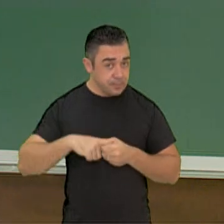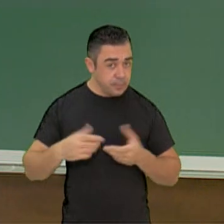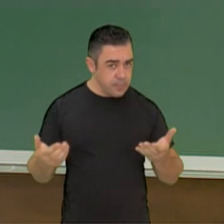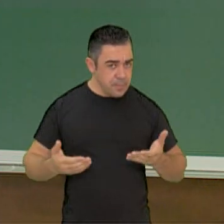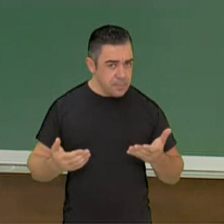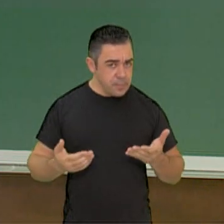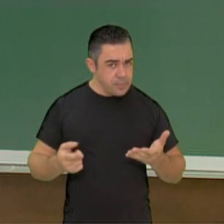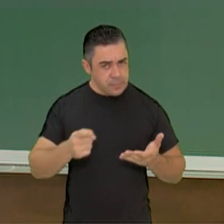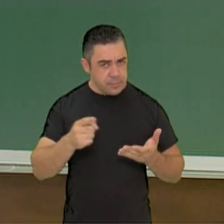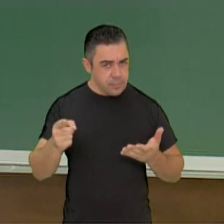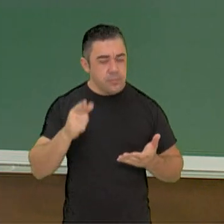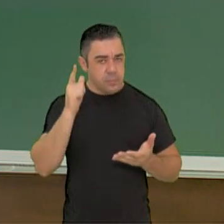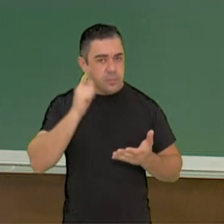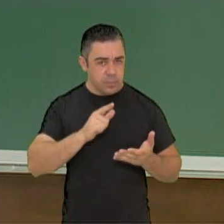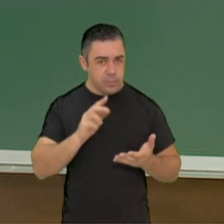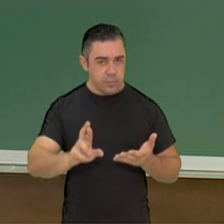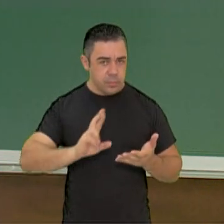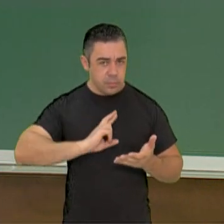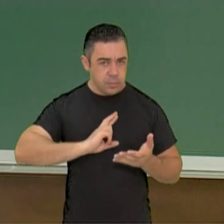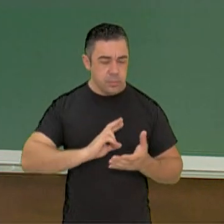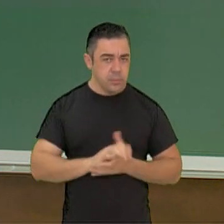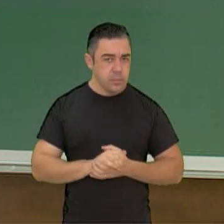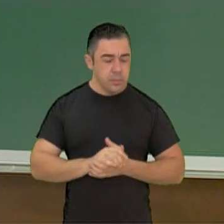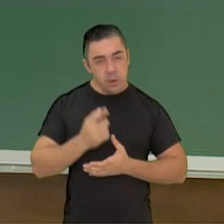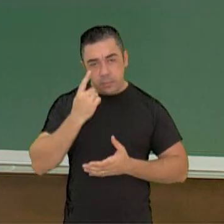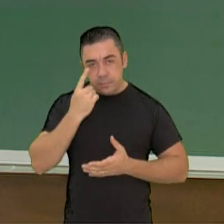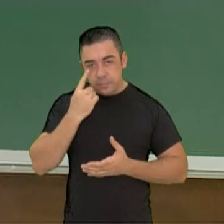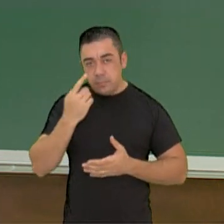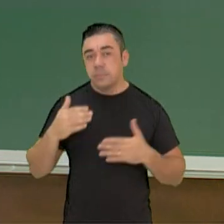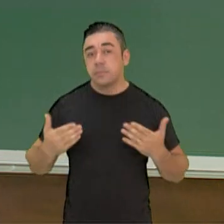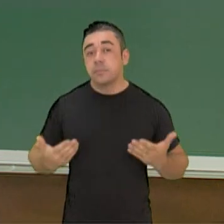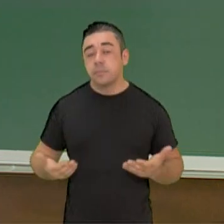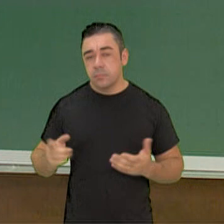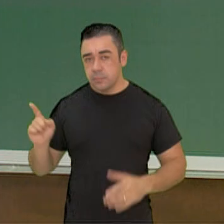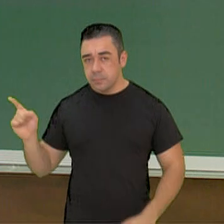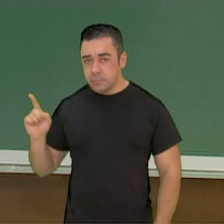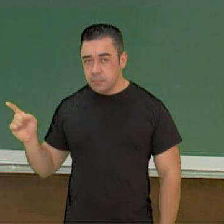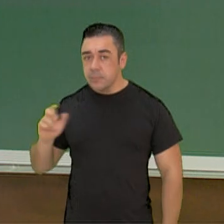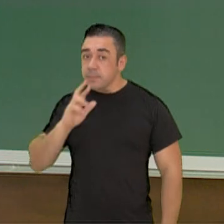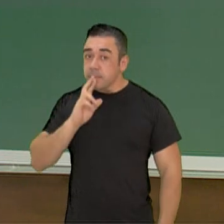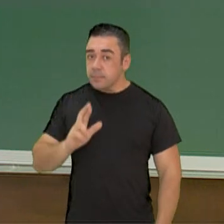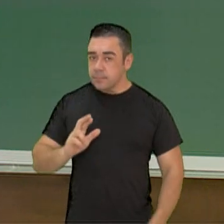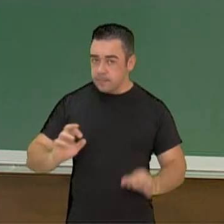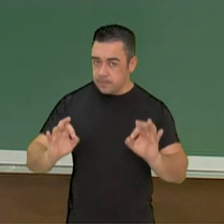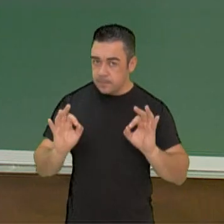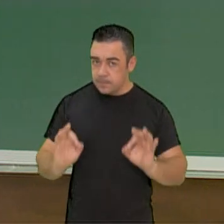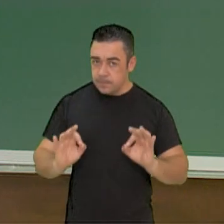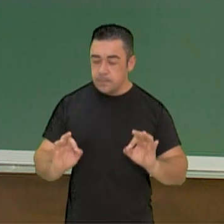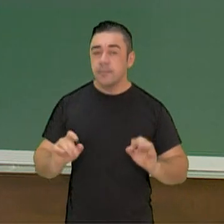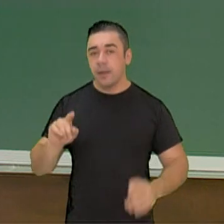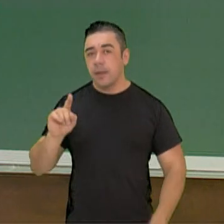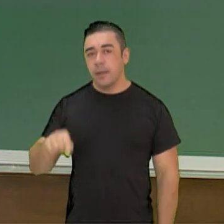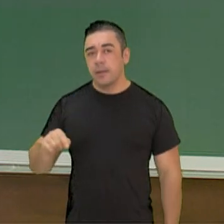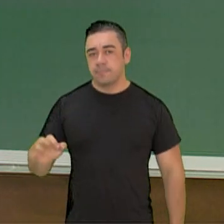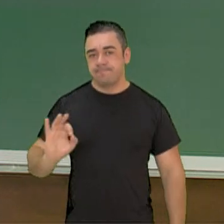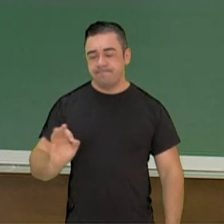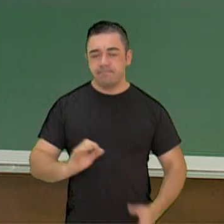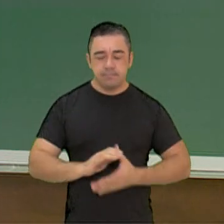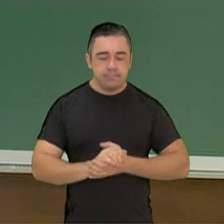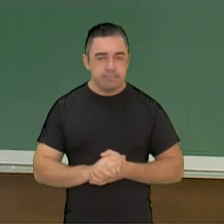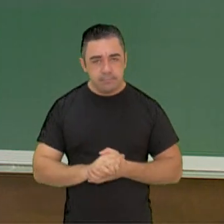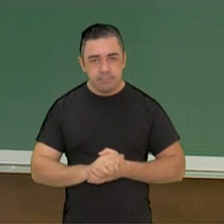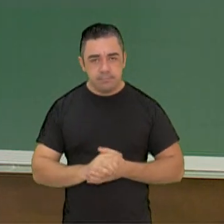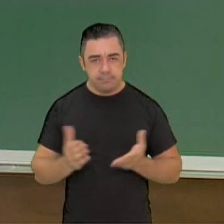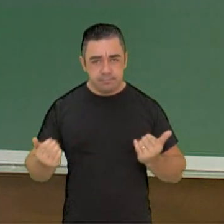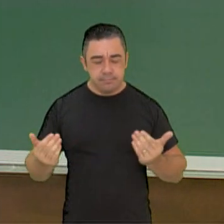Voltamos, e aí? Conseguiram responder? Vamos ver aí qual destas alternativas é a alternativa correta.